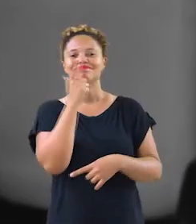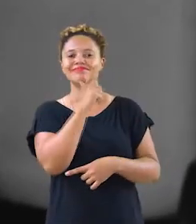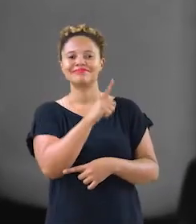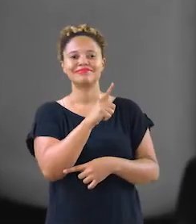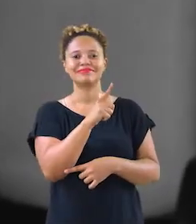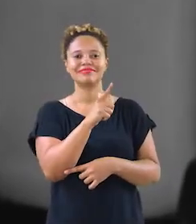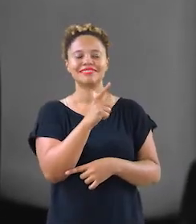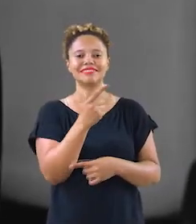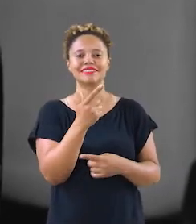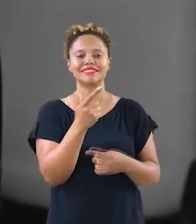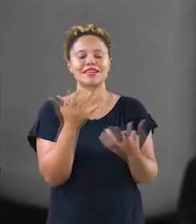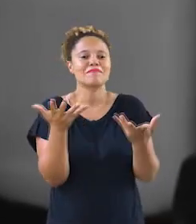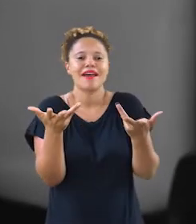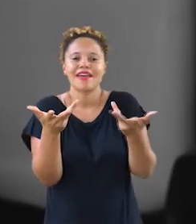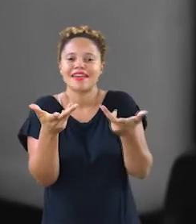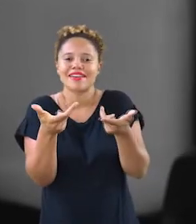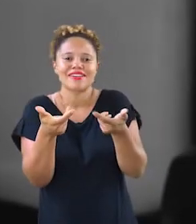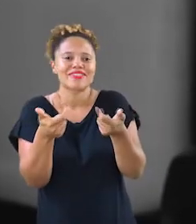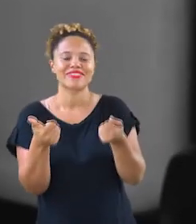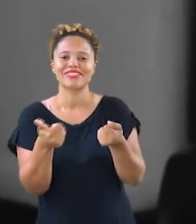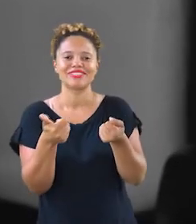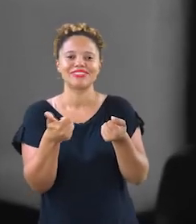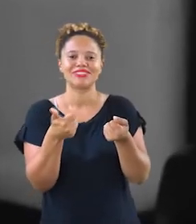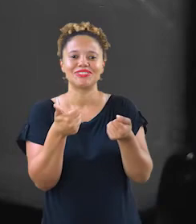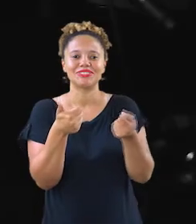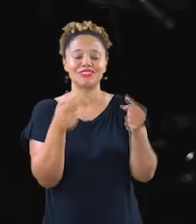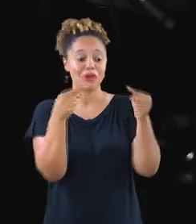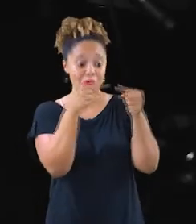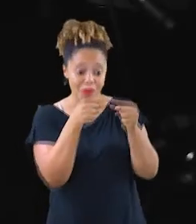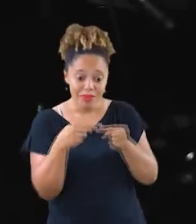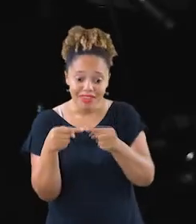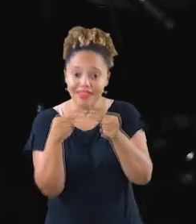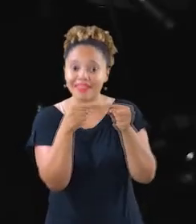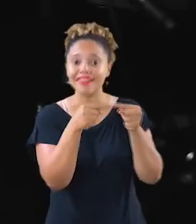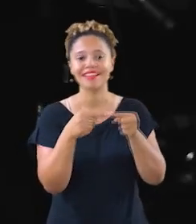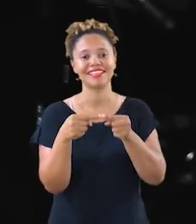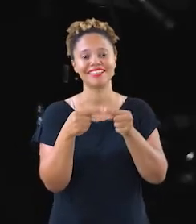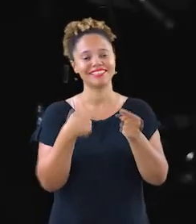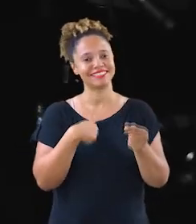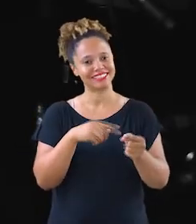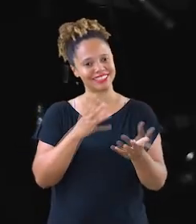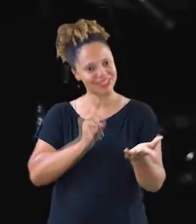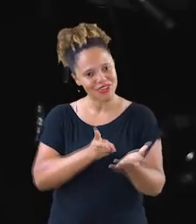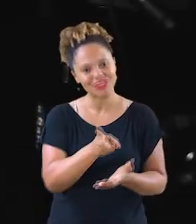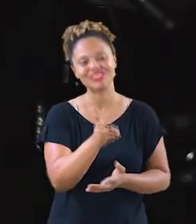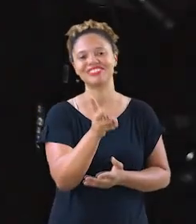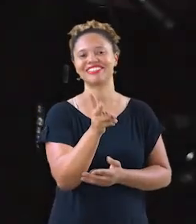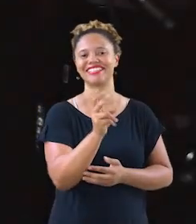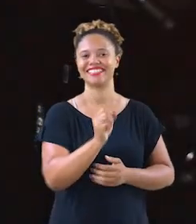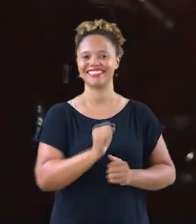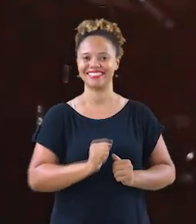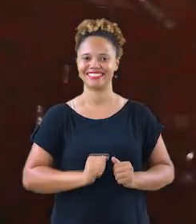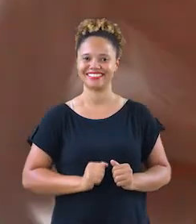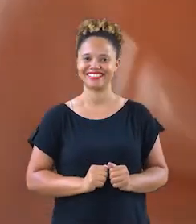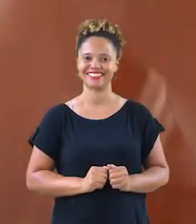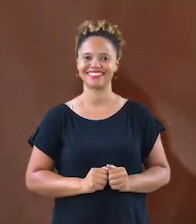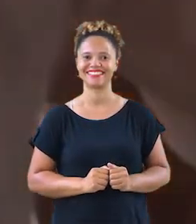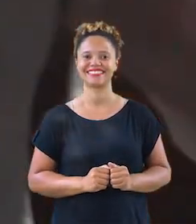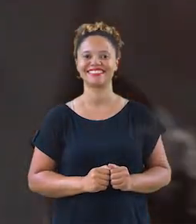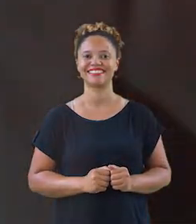assim, ele é tudo, tá tudo muito conectado e vamos que vamos, acho que é por aí.